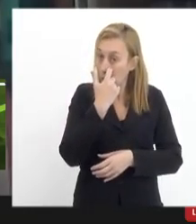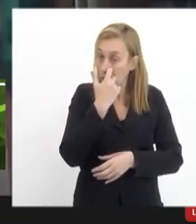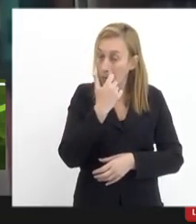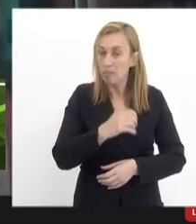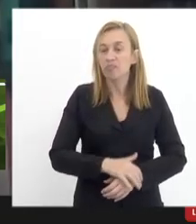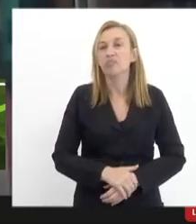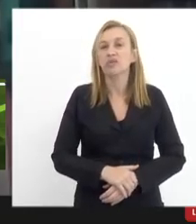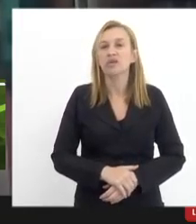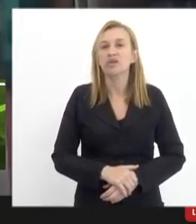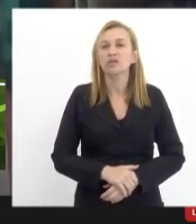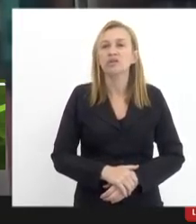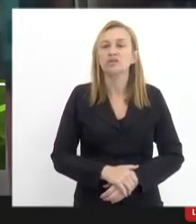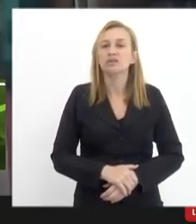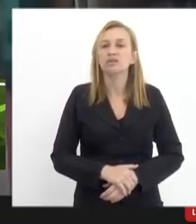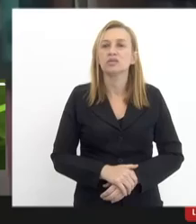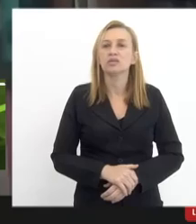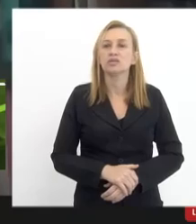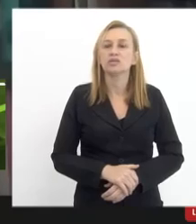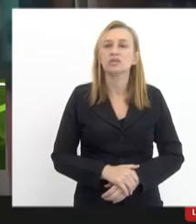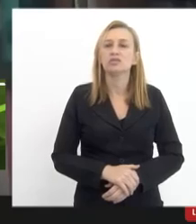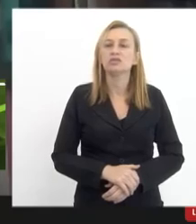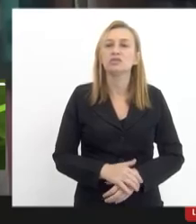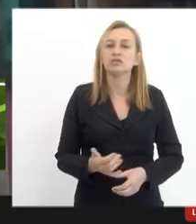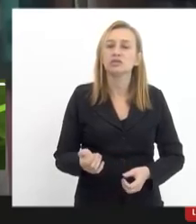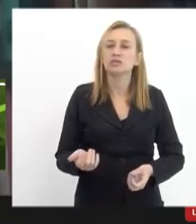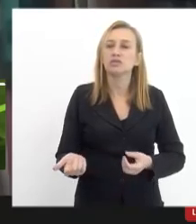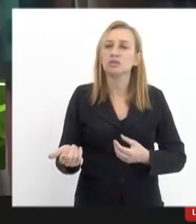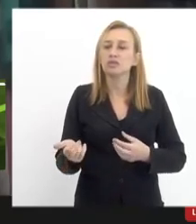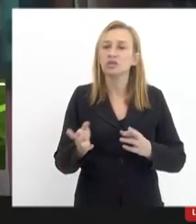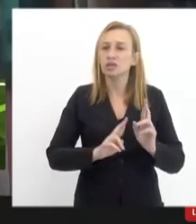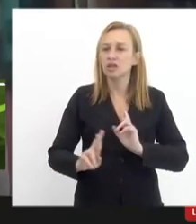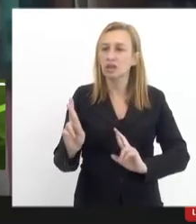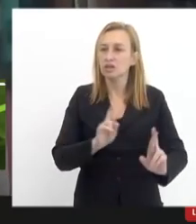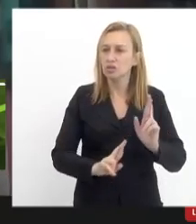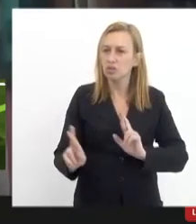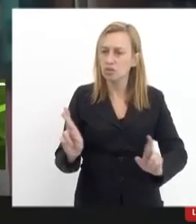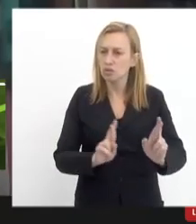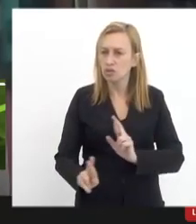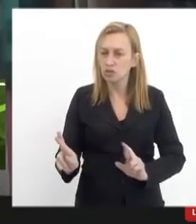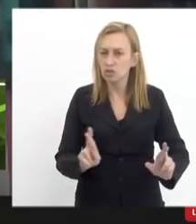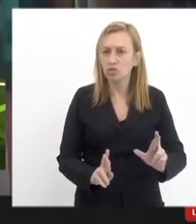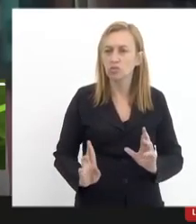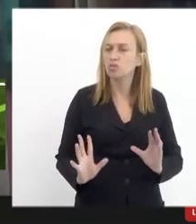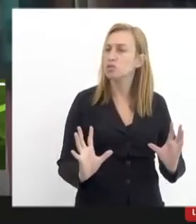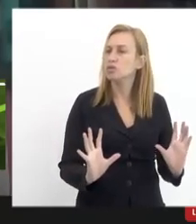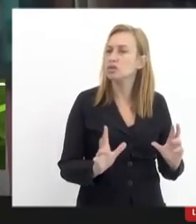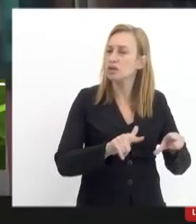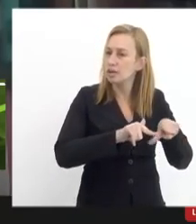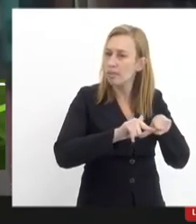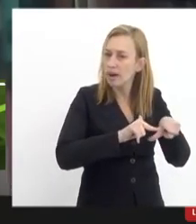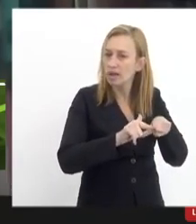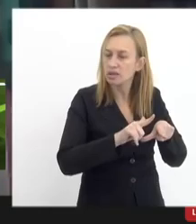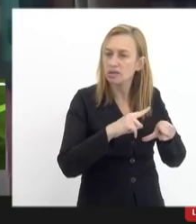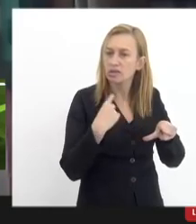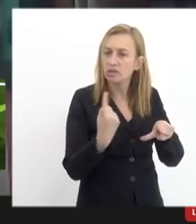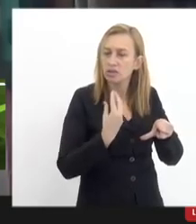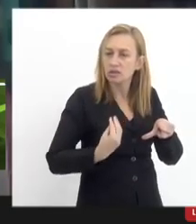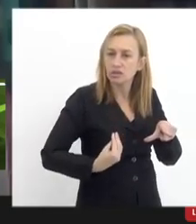E aguardamos as relações no trabalho de nossa